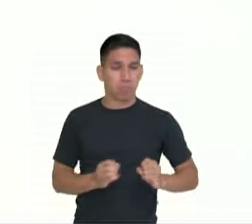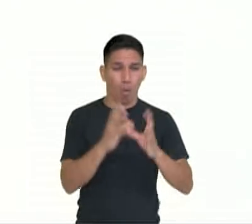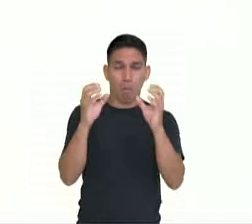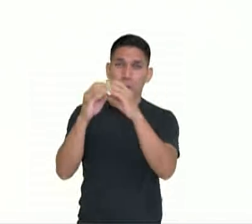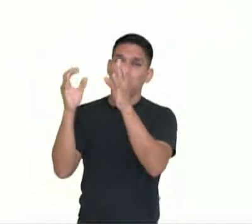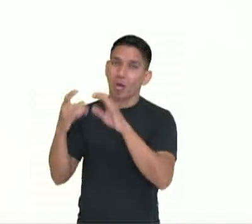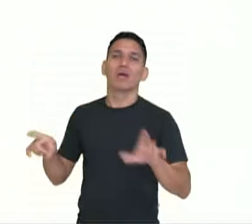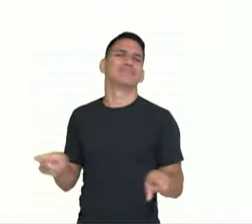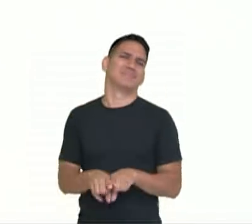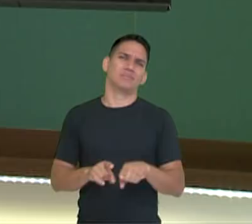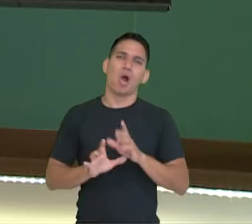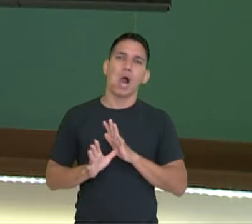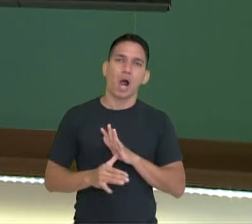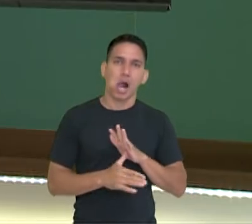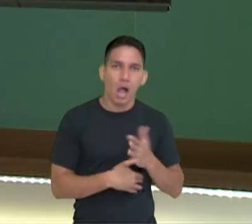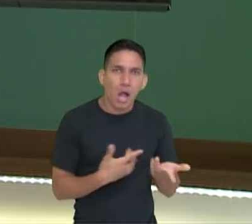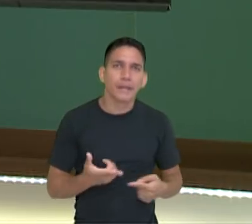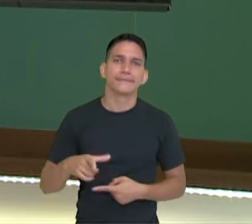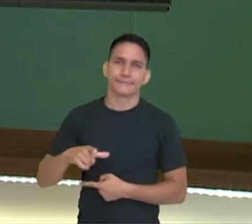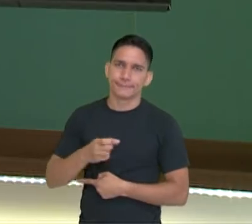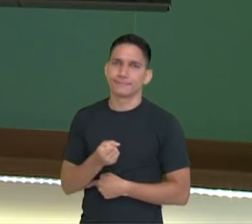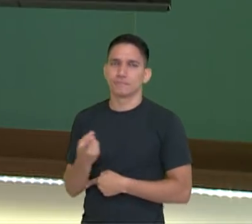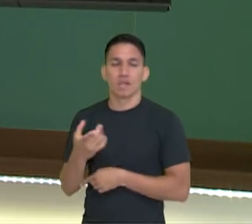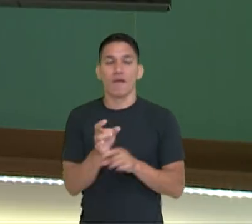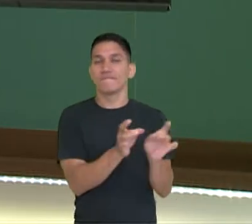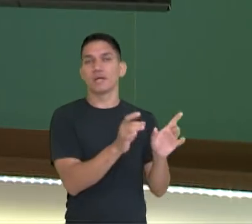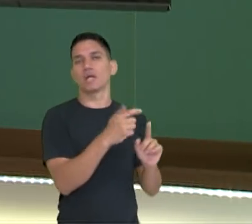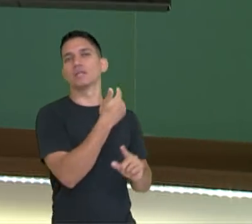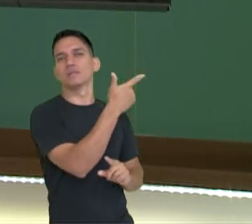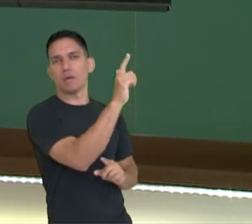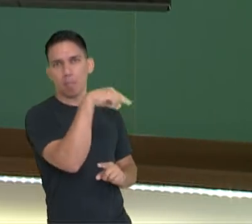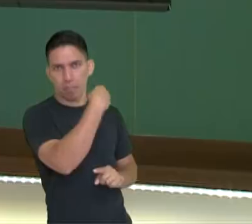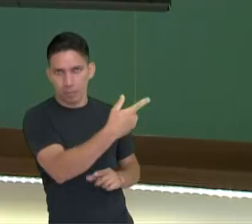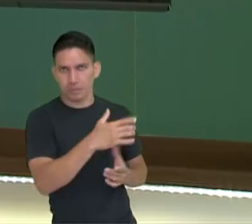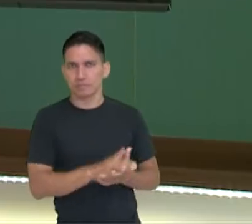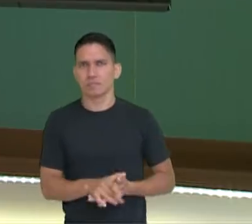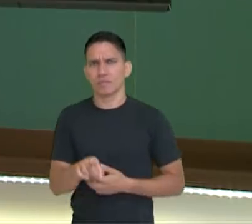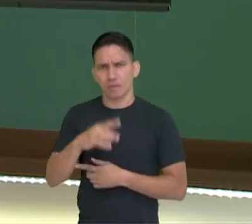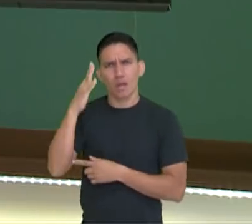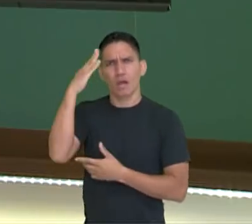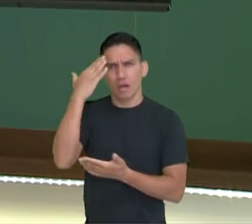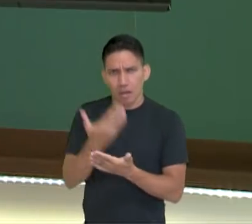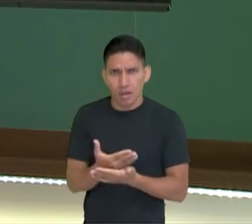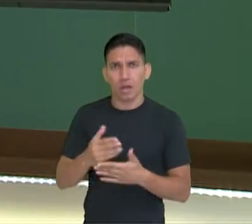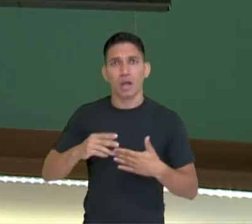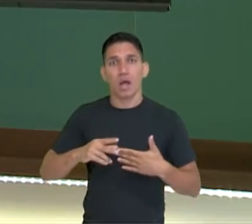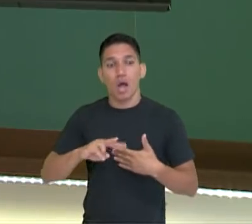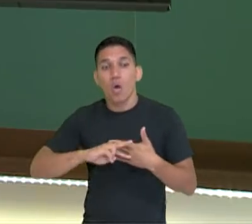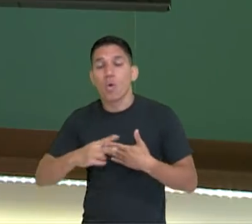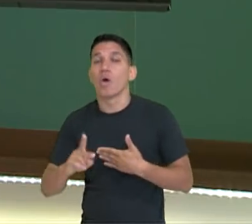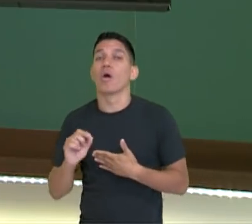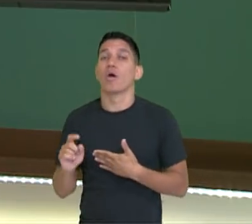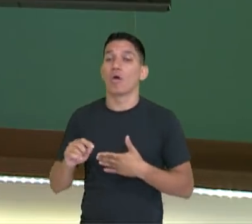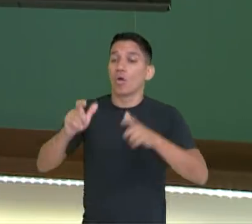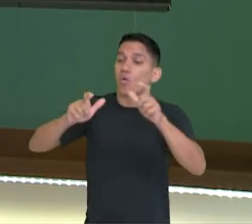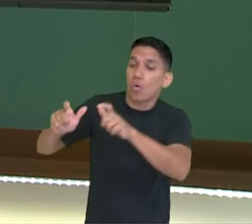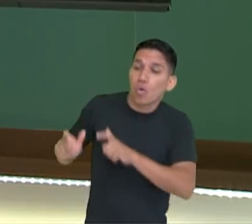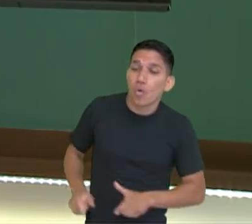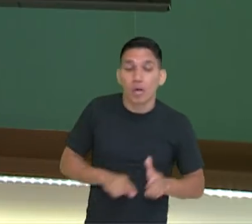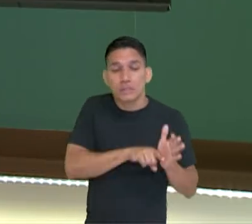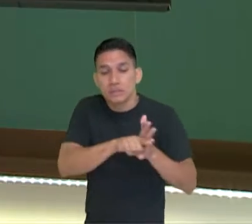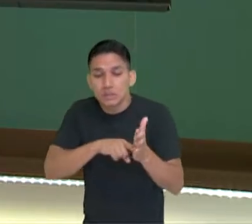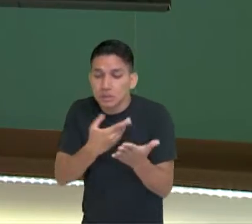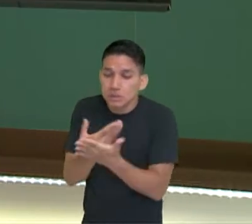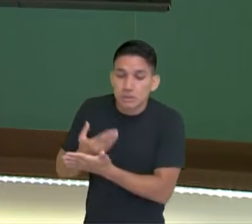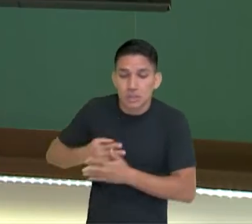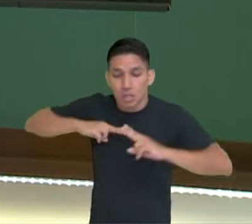mesmo saqueados, roubados para venda. Que consequências você acredita que a destruição dos sítios arqueológicos e saques aos